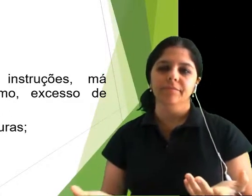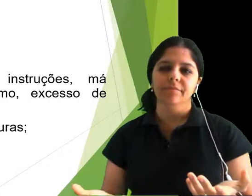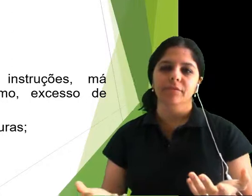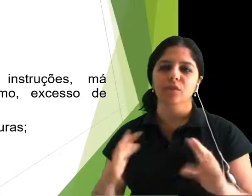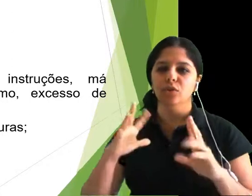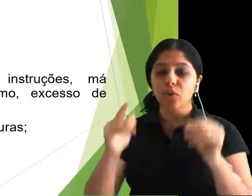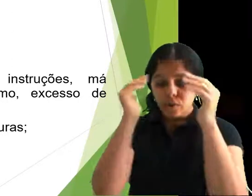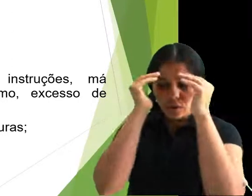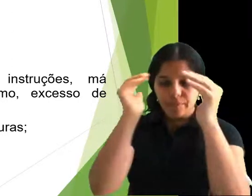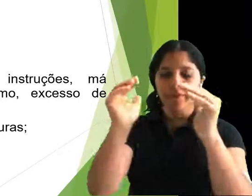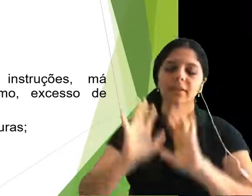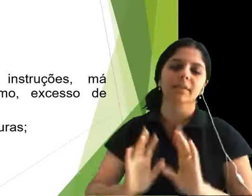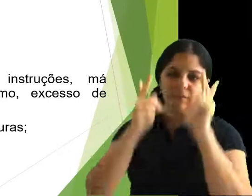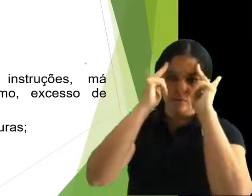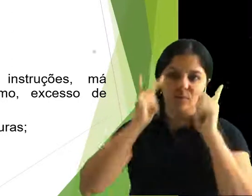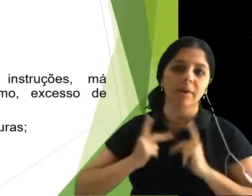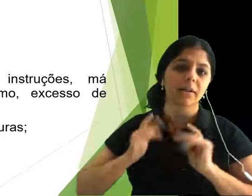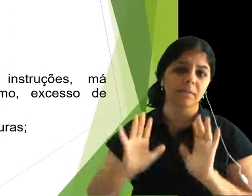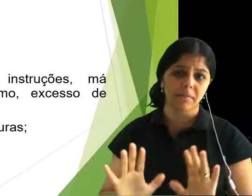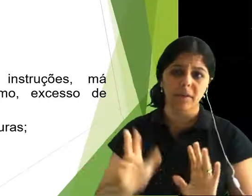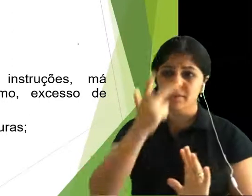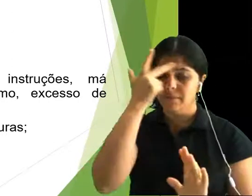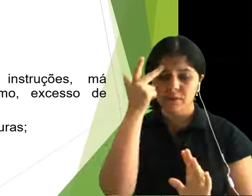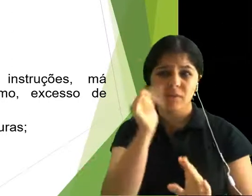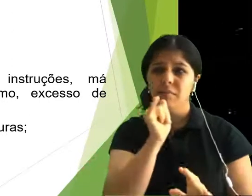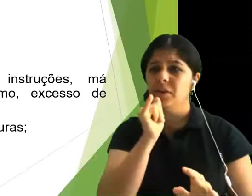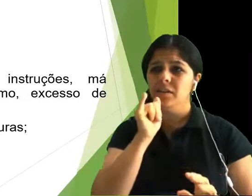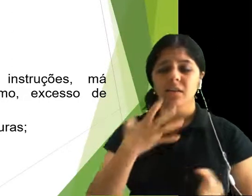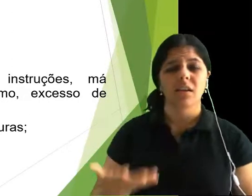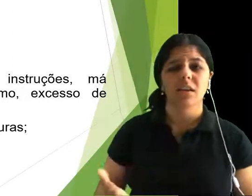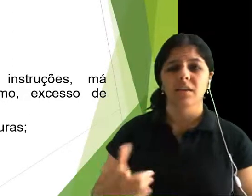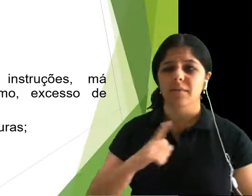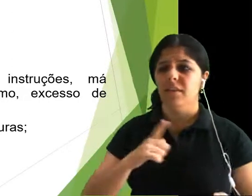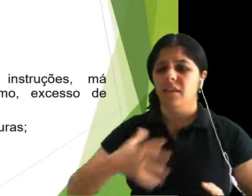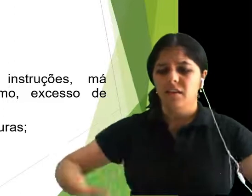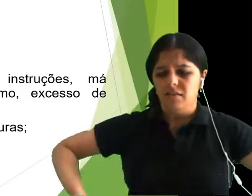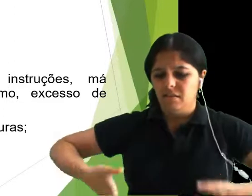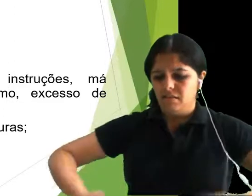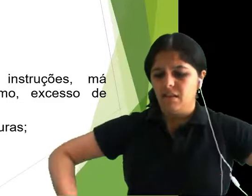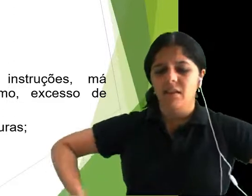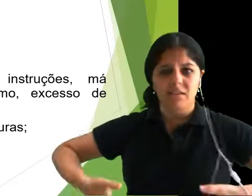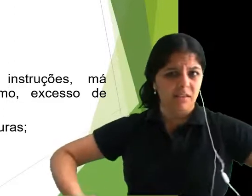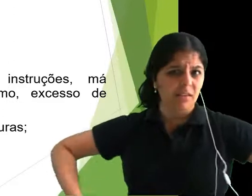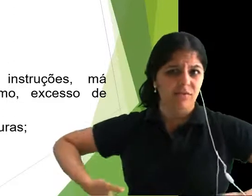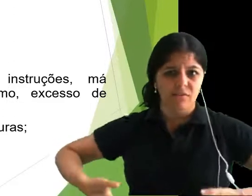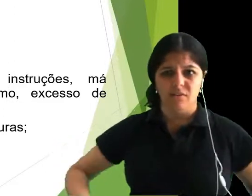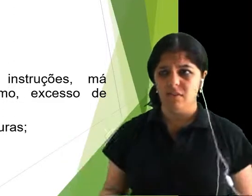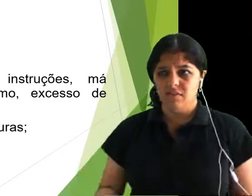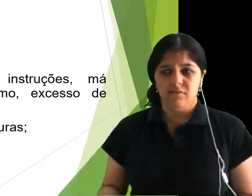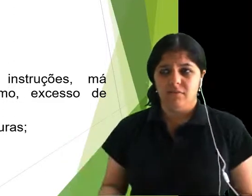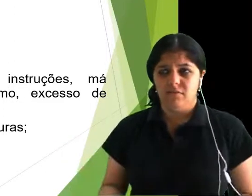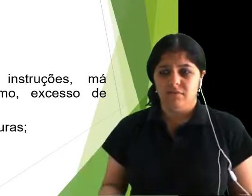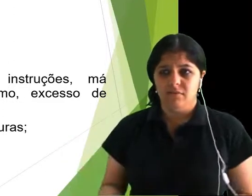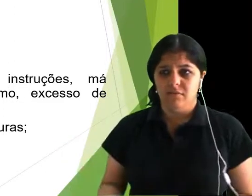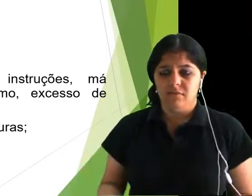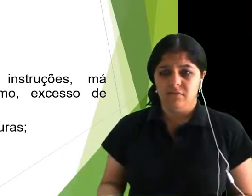humanos. Mas alguma pessoa portadora de alguma deficiência física, por exemplo, ela não talvez